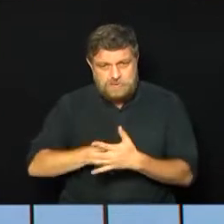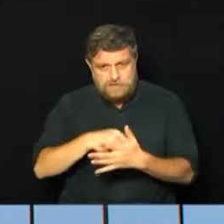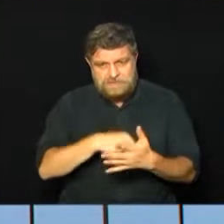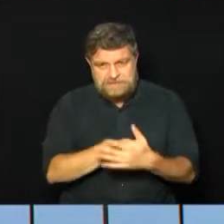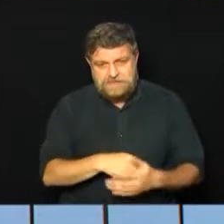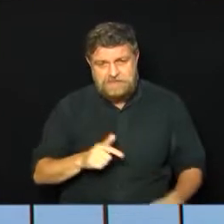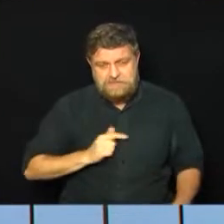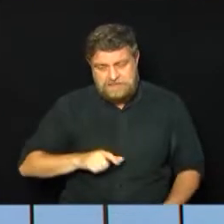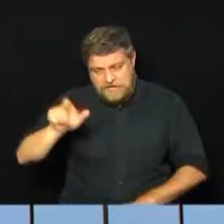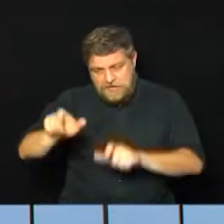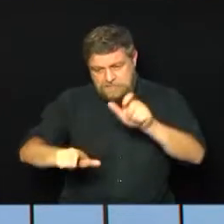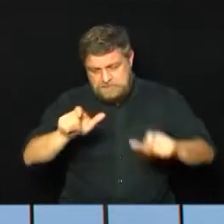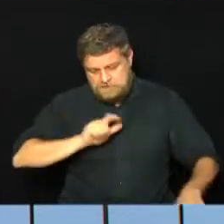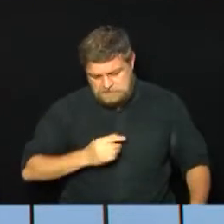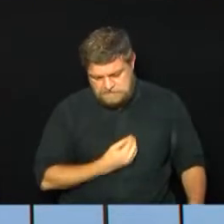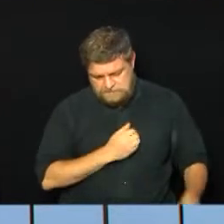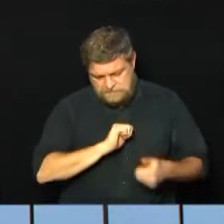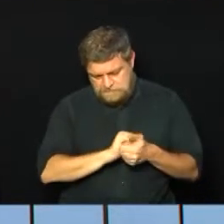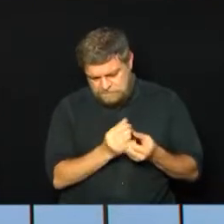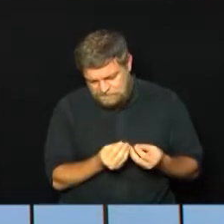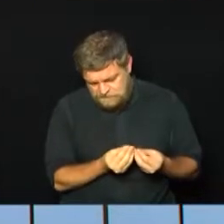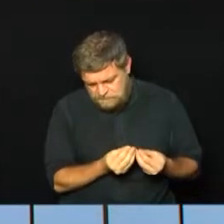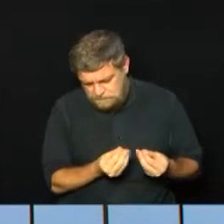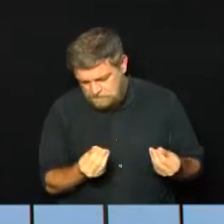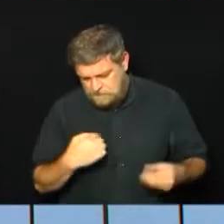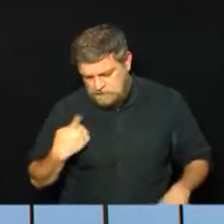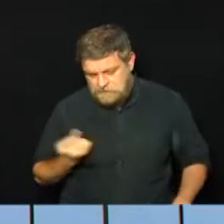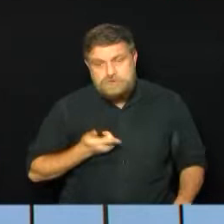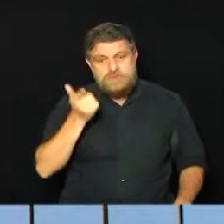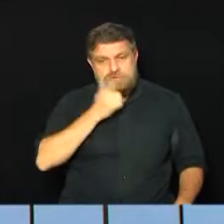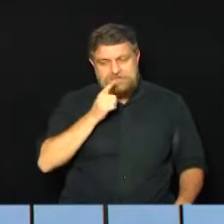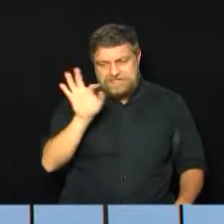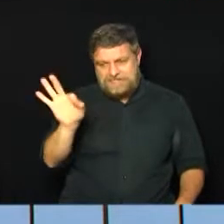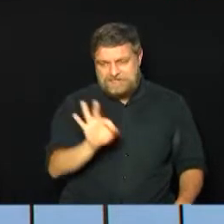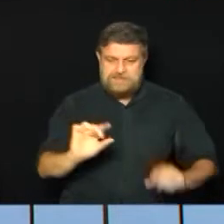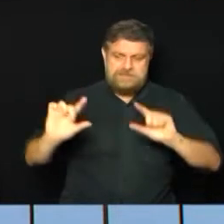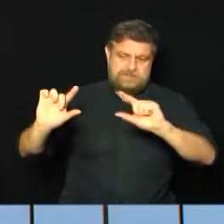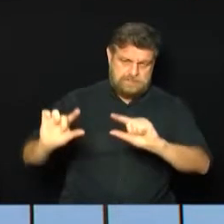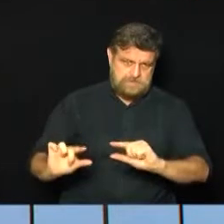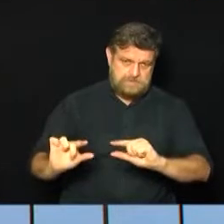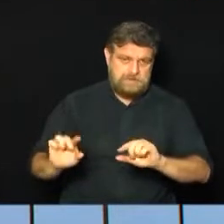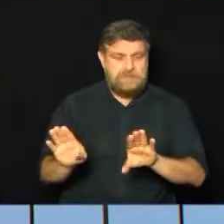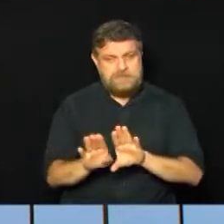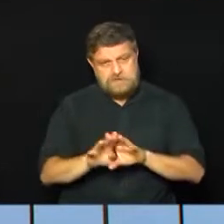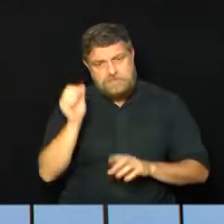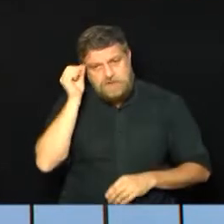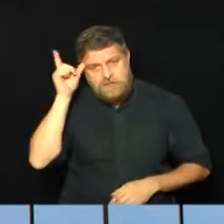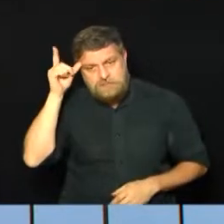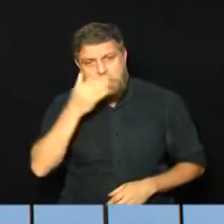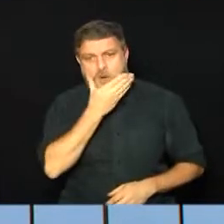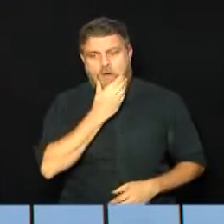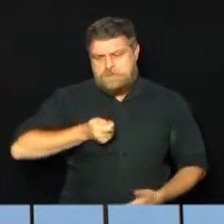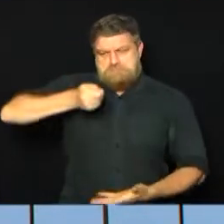vez mais o cidadão ter mais qualidade de vida, indiretamente a gente reduz esses índices. E aí, claro, uma questão cultural, o machismo